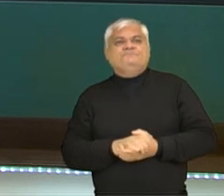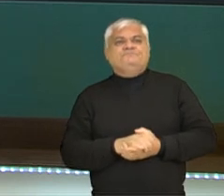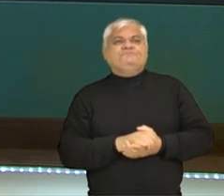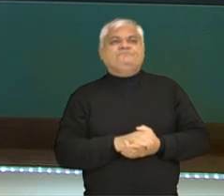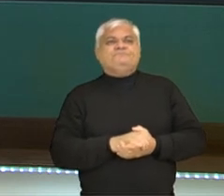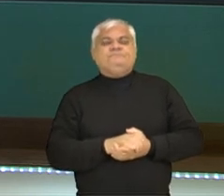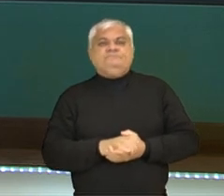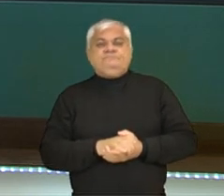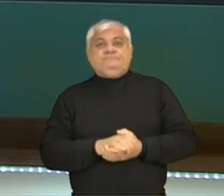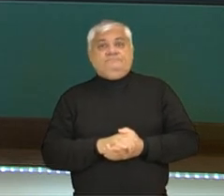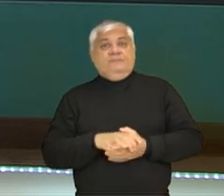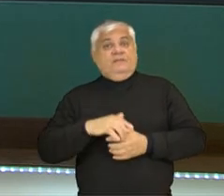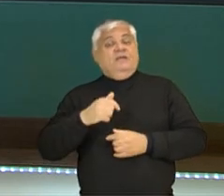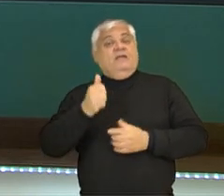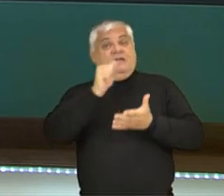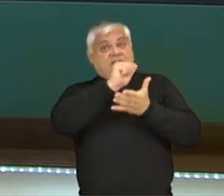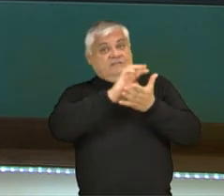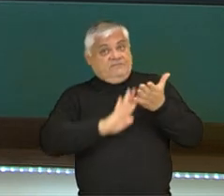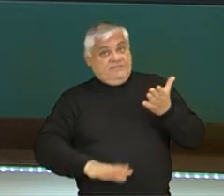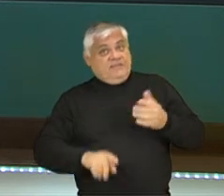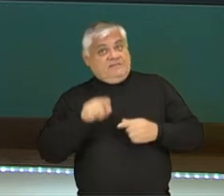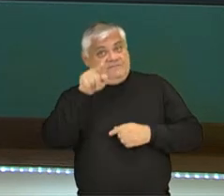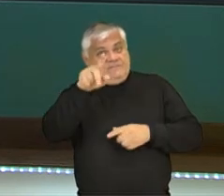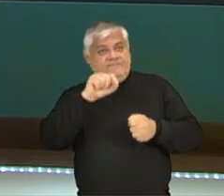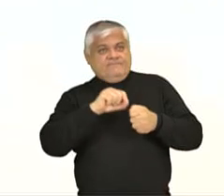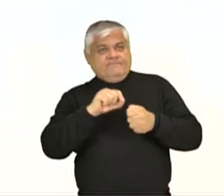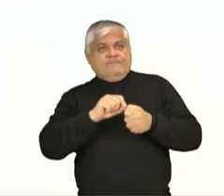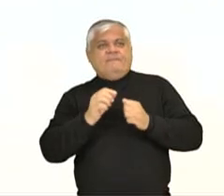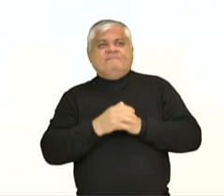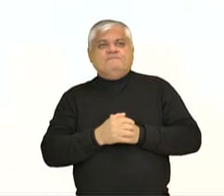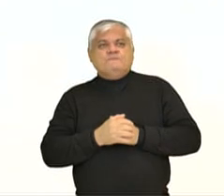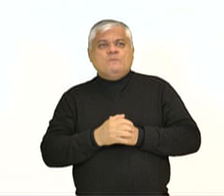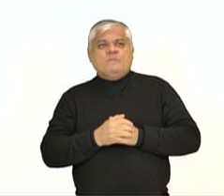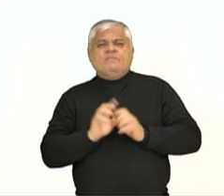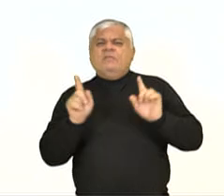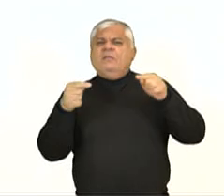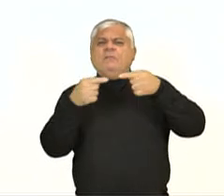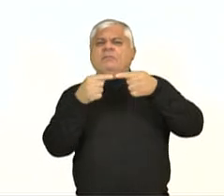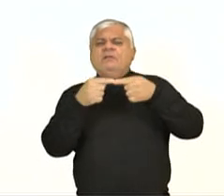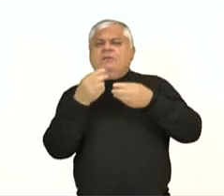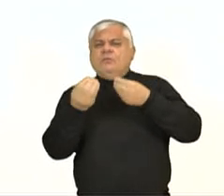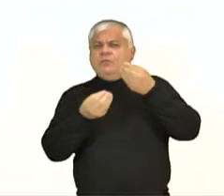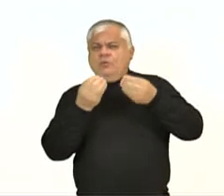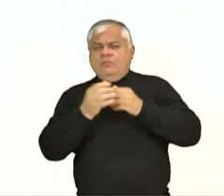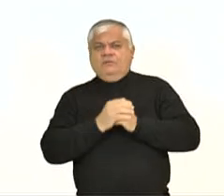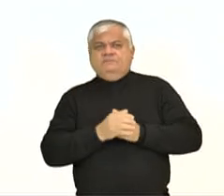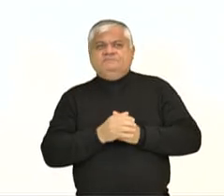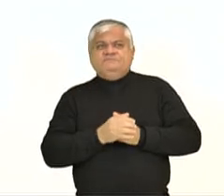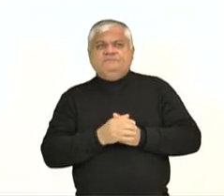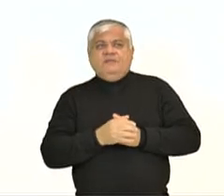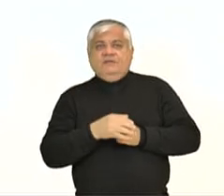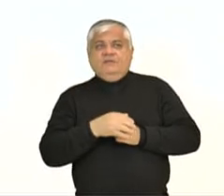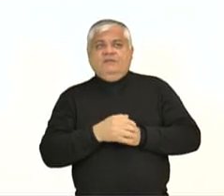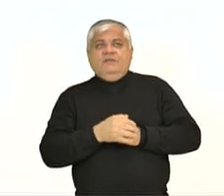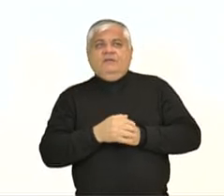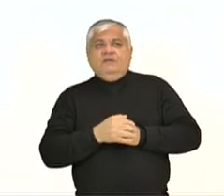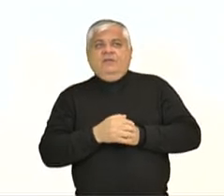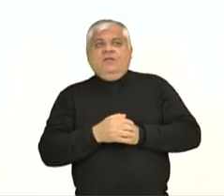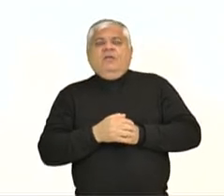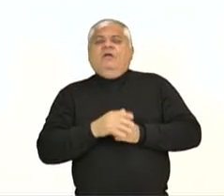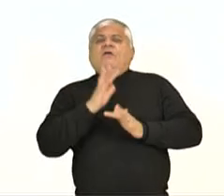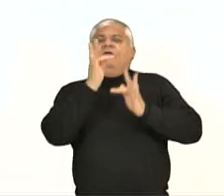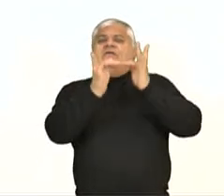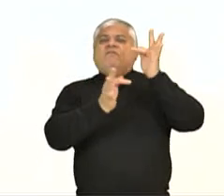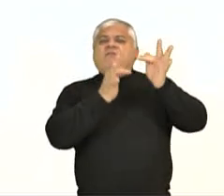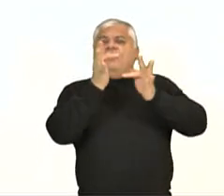aqui eu tenho mais uma atividade para você. Algumas aplicações. Olha, atividade número 2. Qual